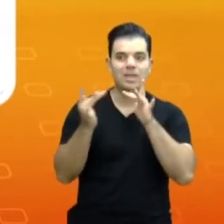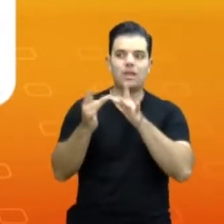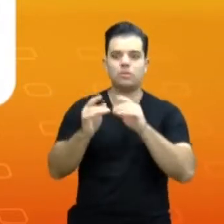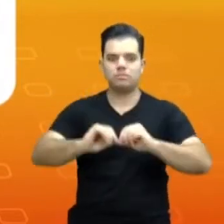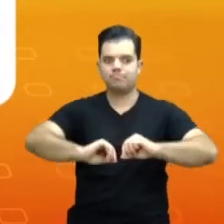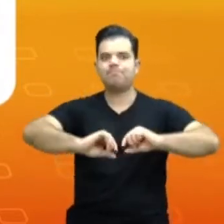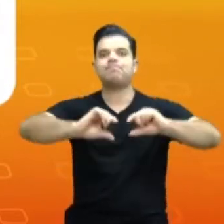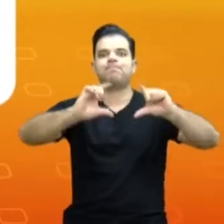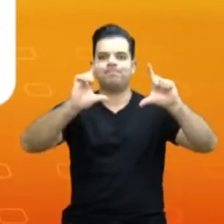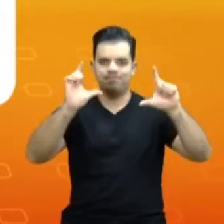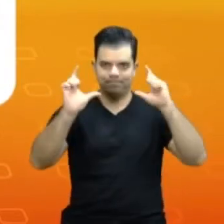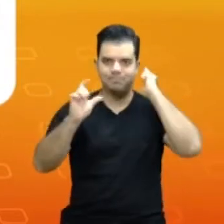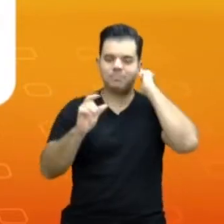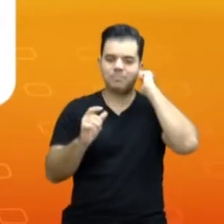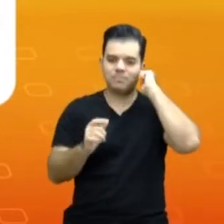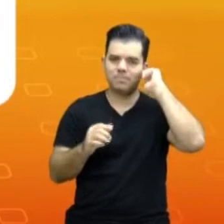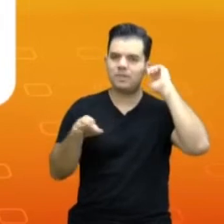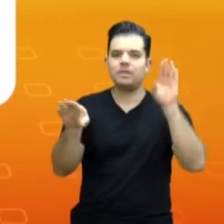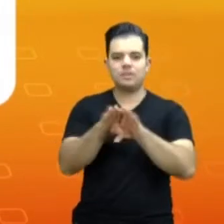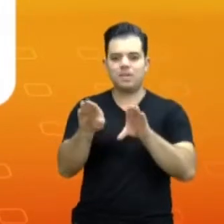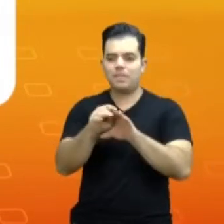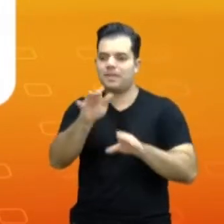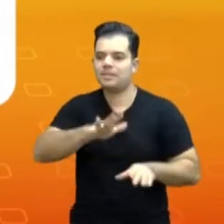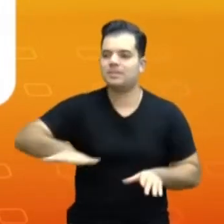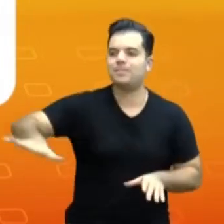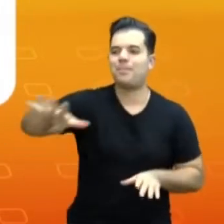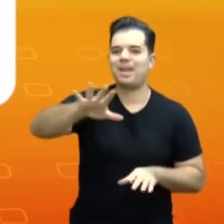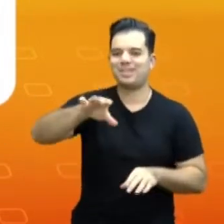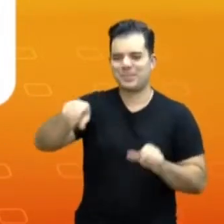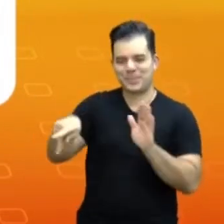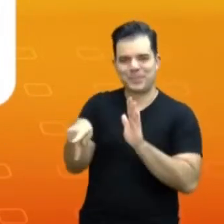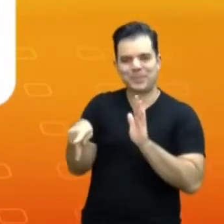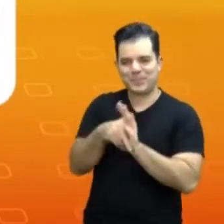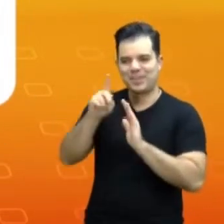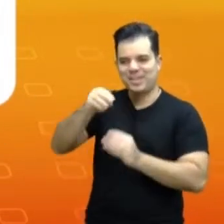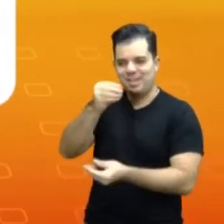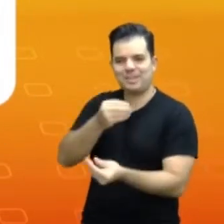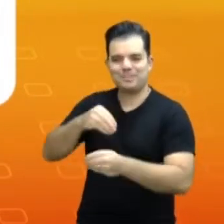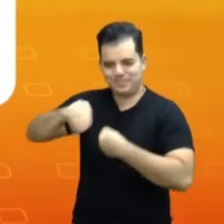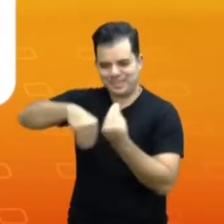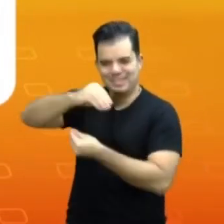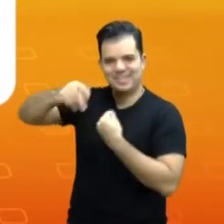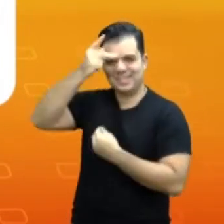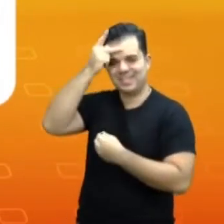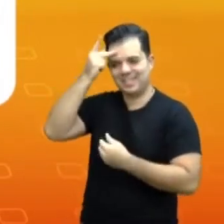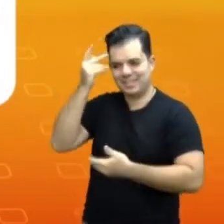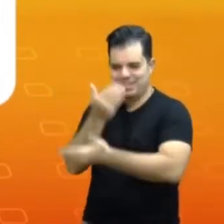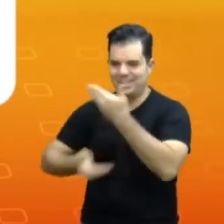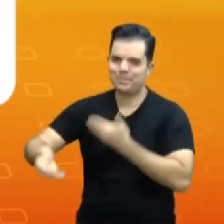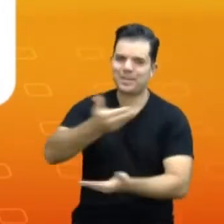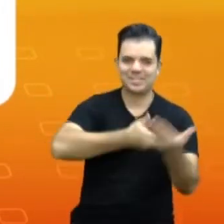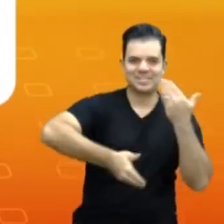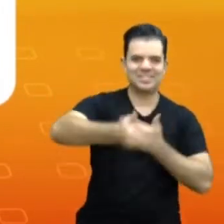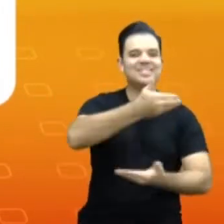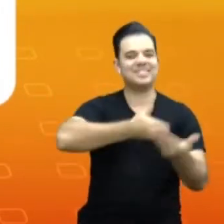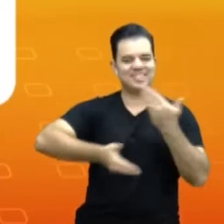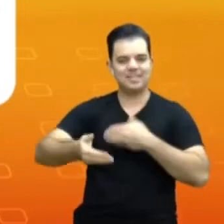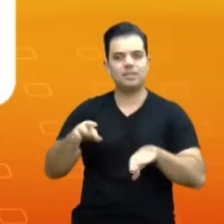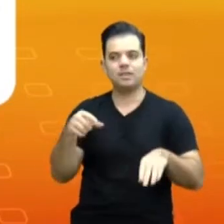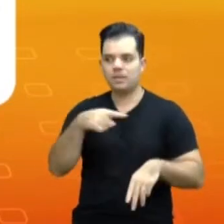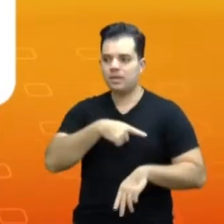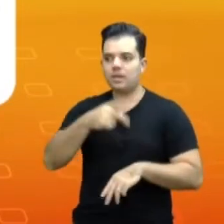bastante. O espaço da zona mista, como o Gilberto falou, a gente tinha muito